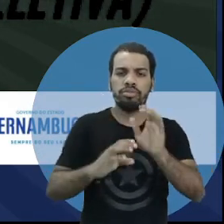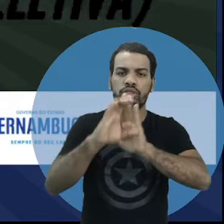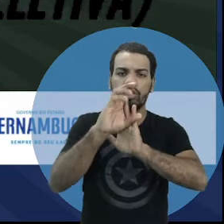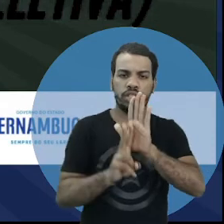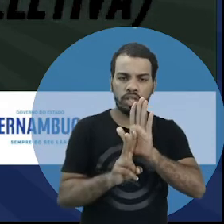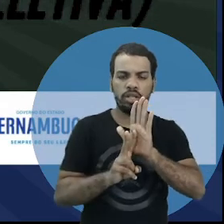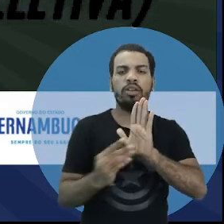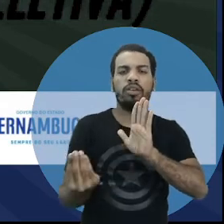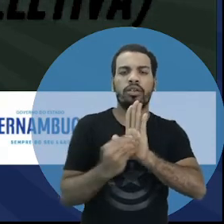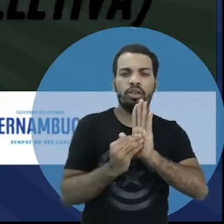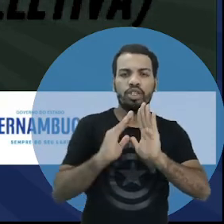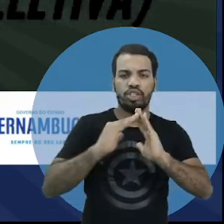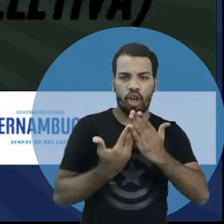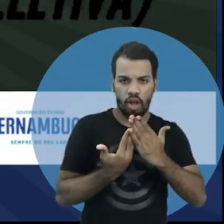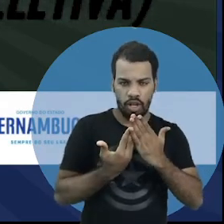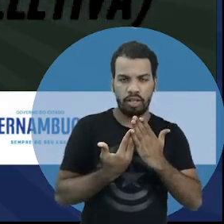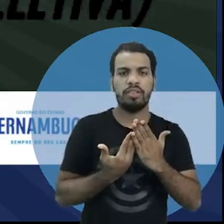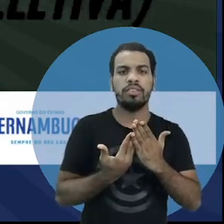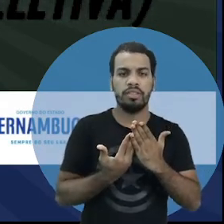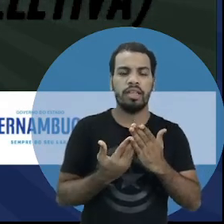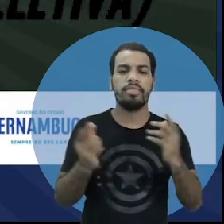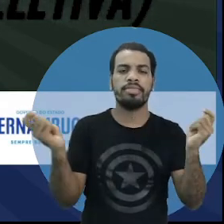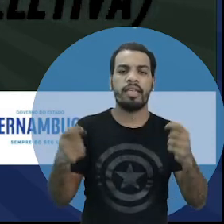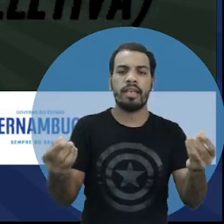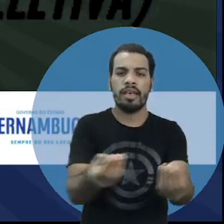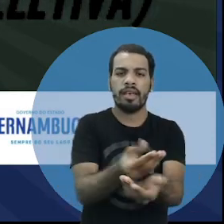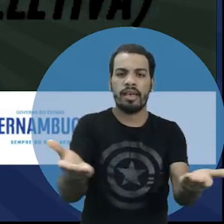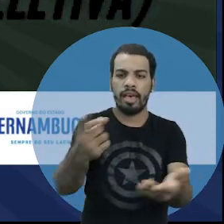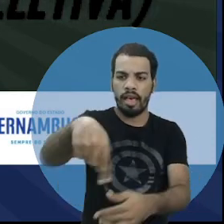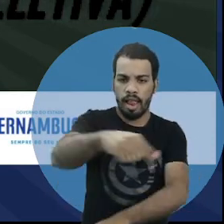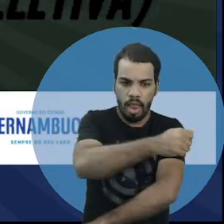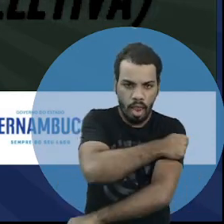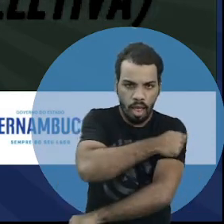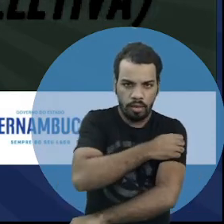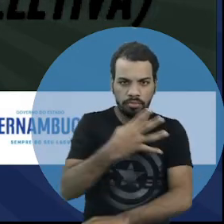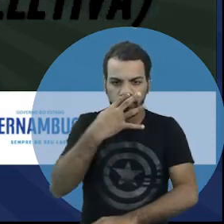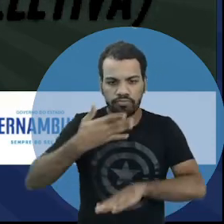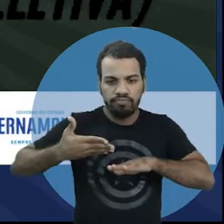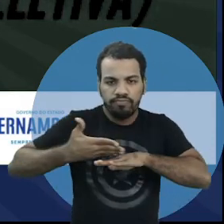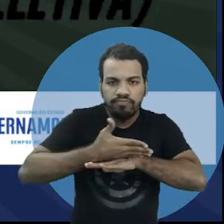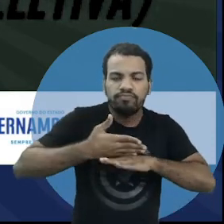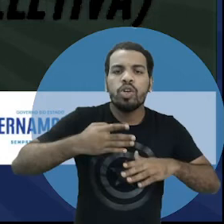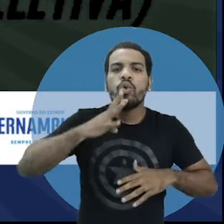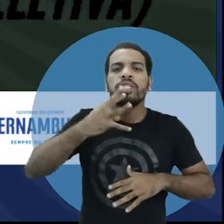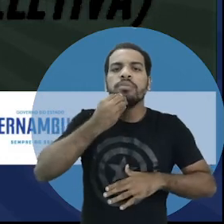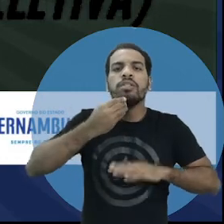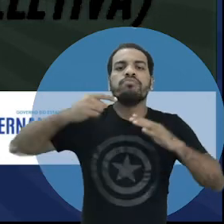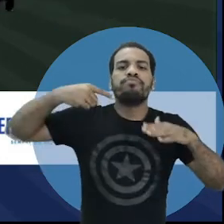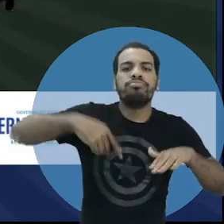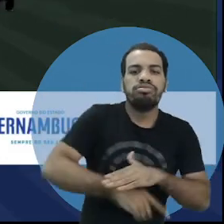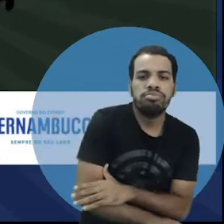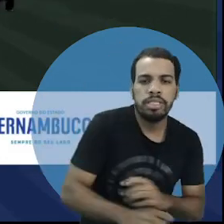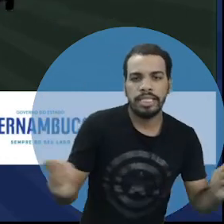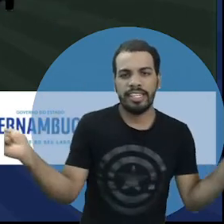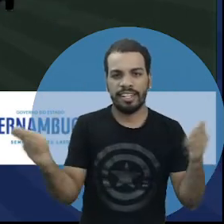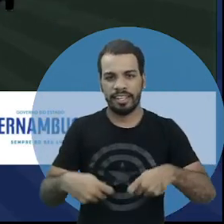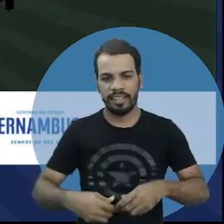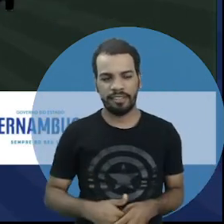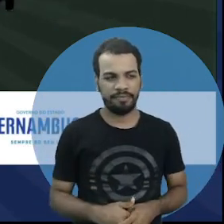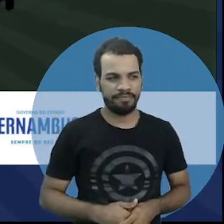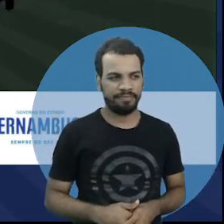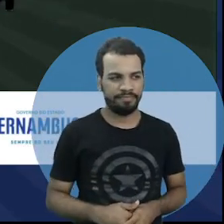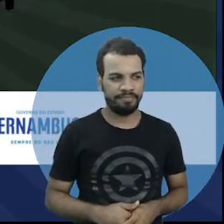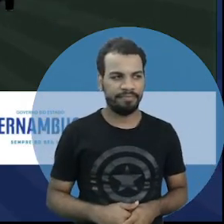ofertadas, né, pelas escolas para possibilitar que o estudante consiga se aprofundar nos seus conhecimentos. Então, a